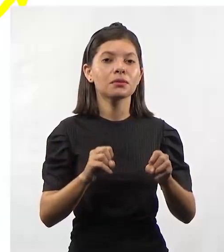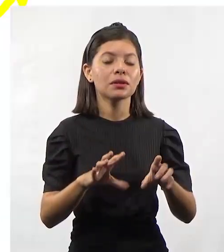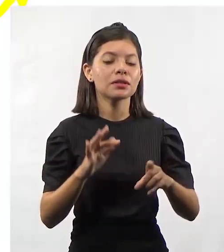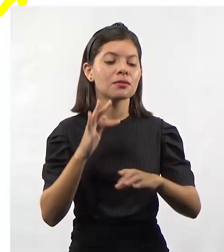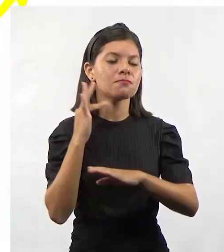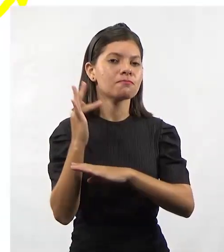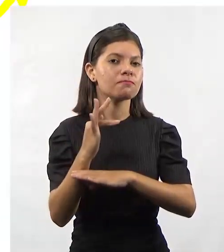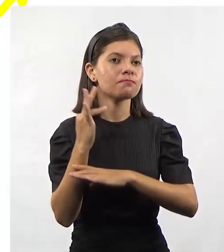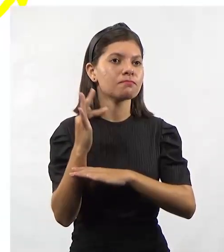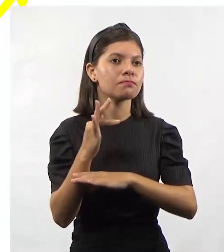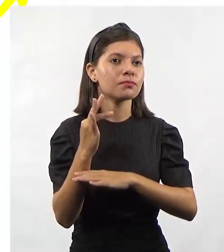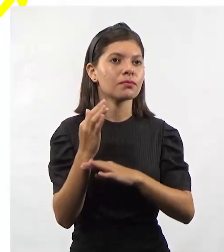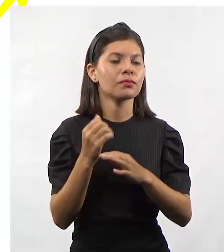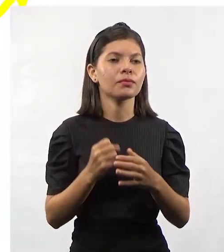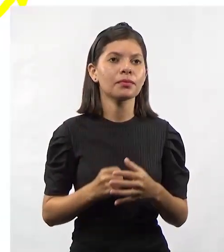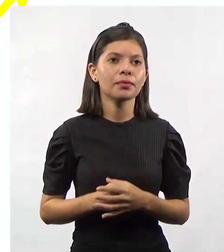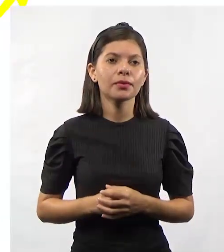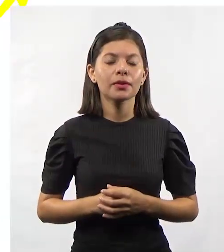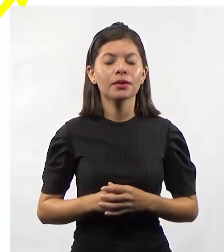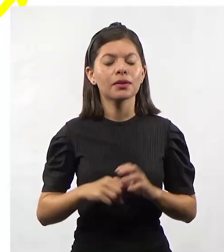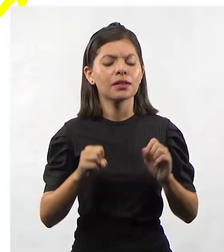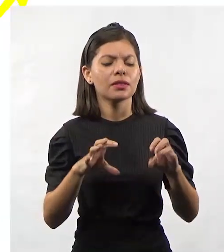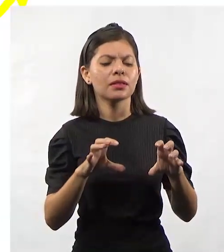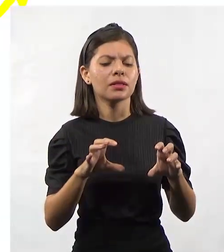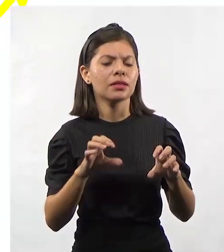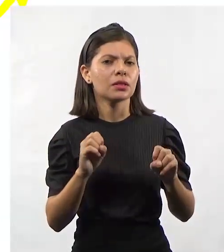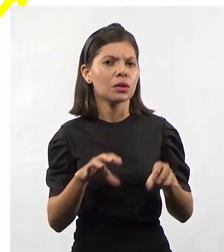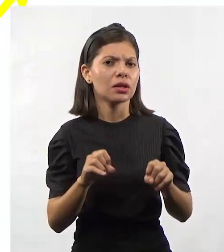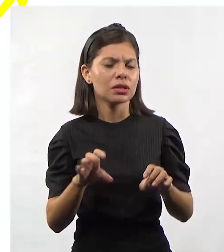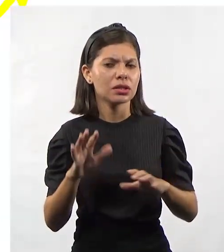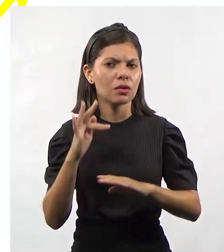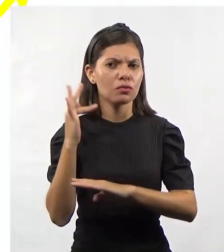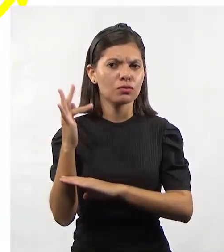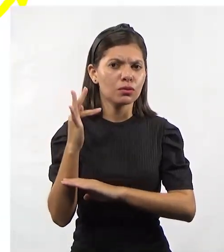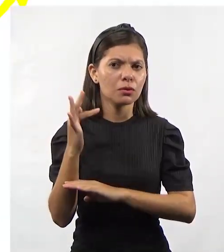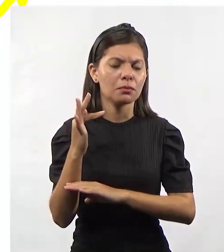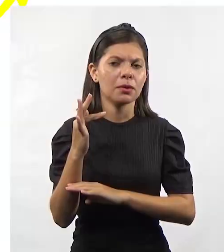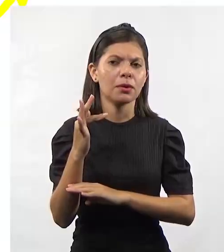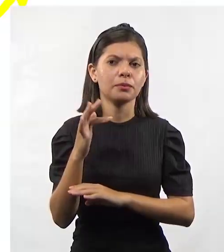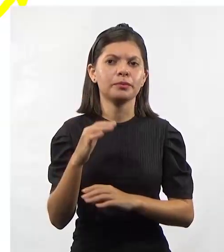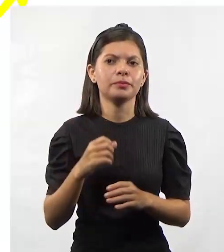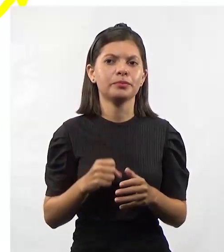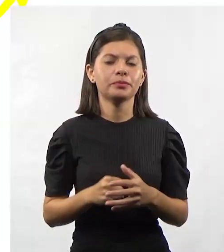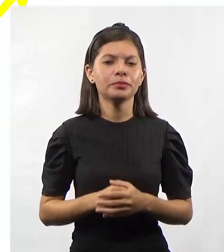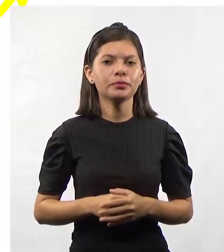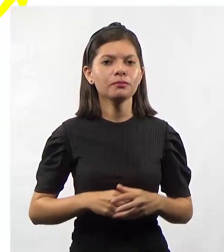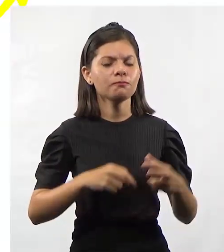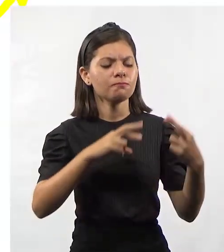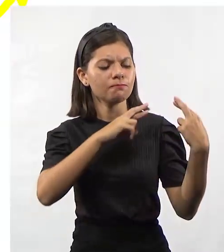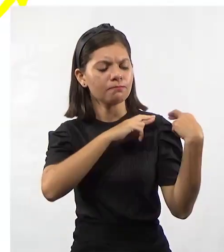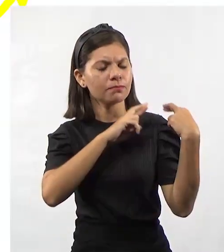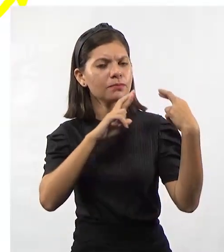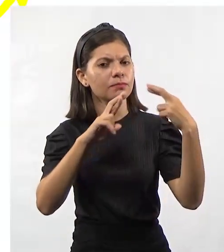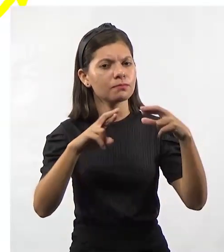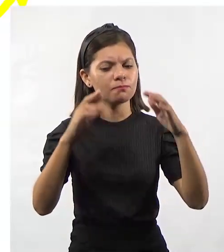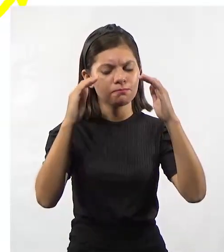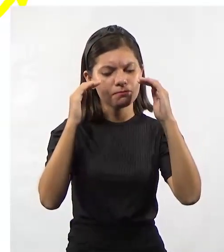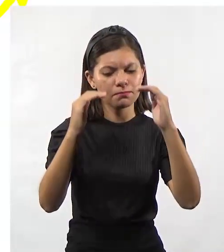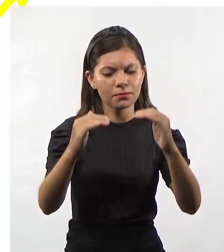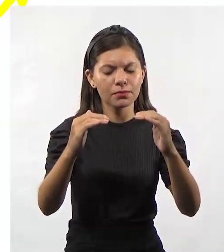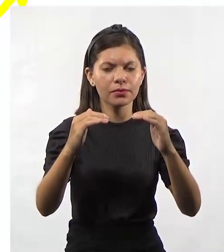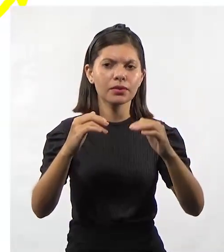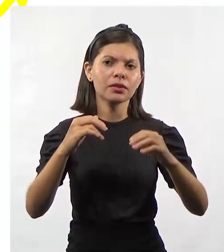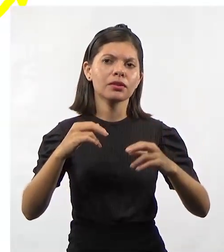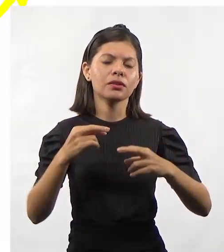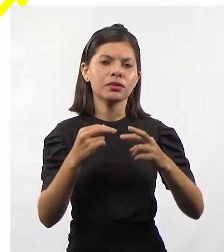educação formal. Mais uma educação formal que esteja aí, né, respeitando